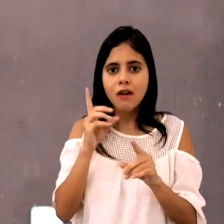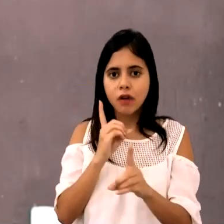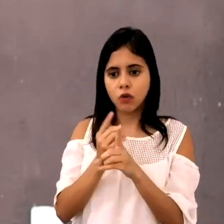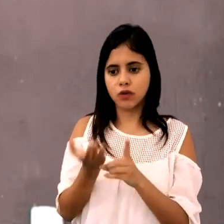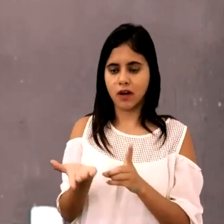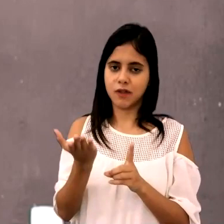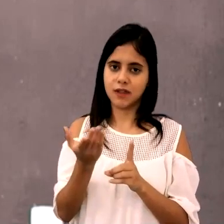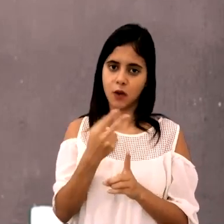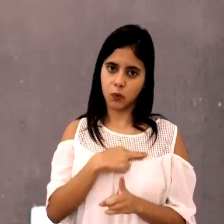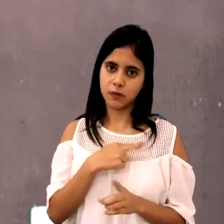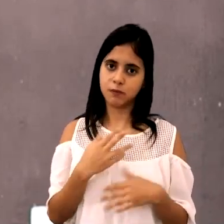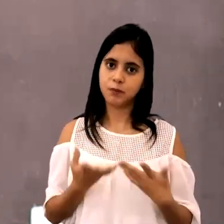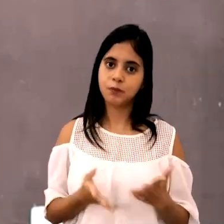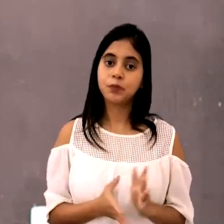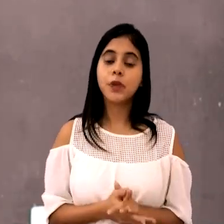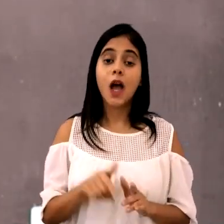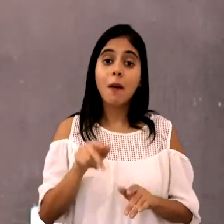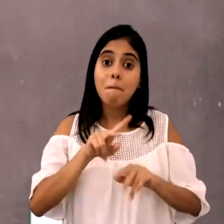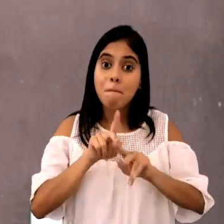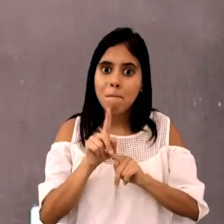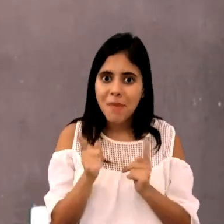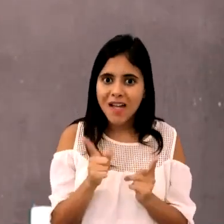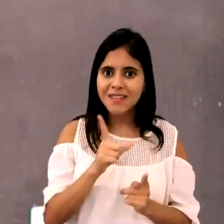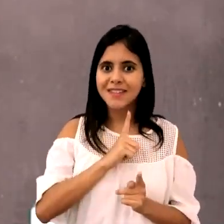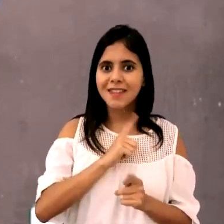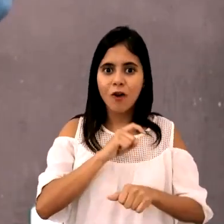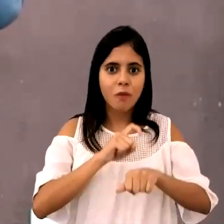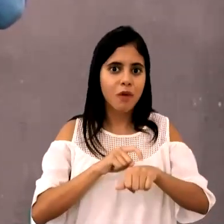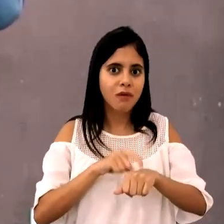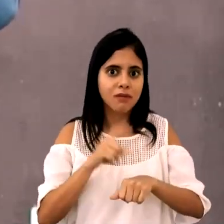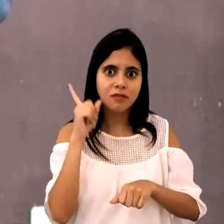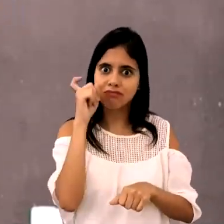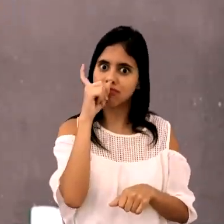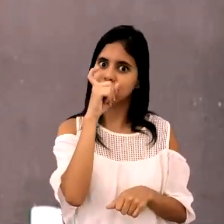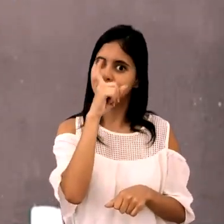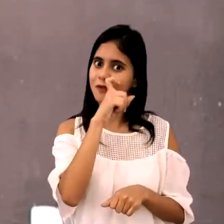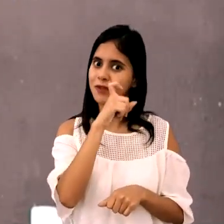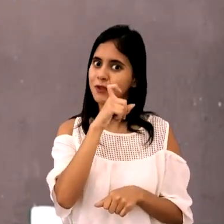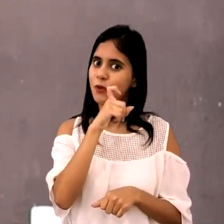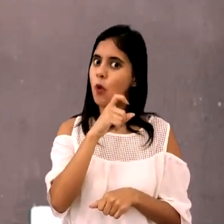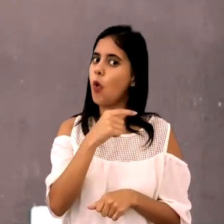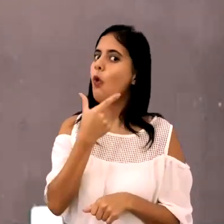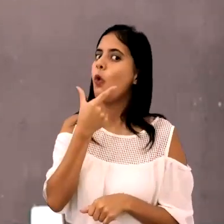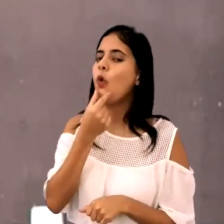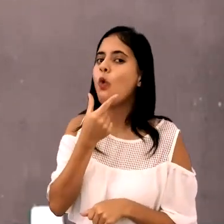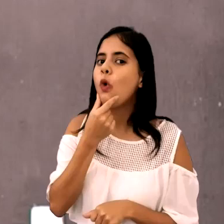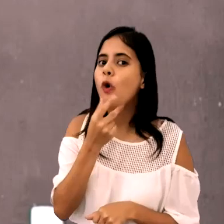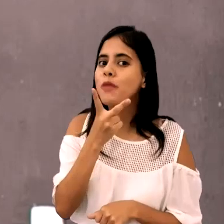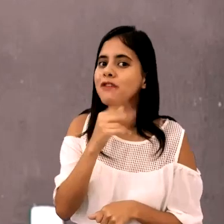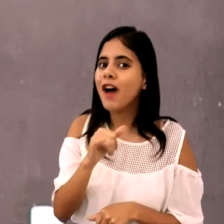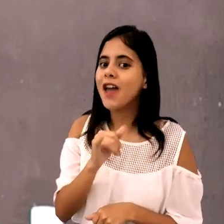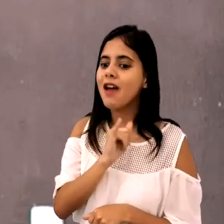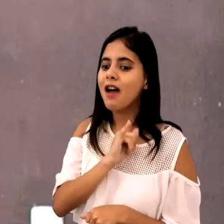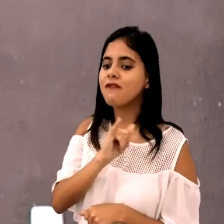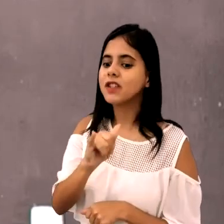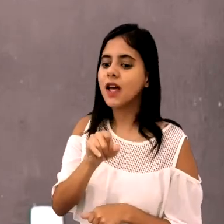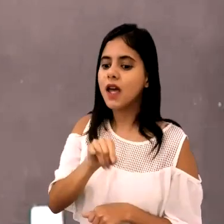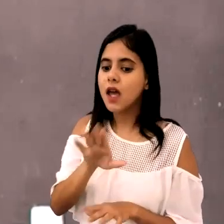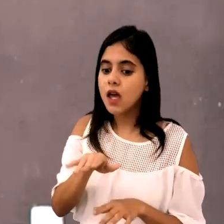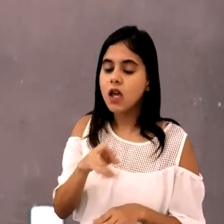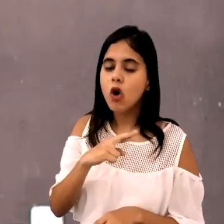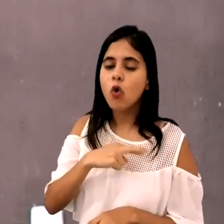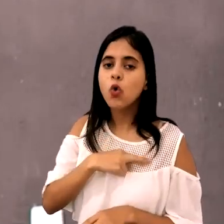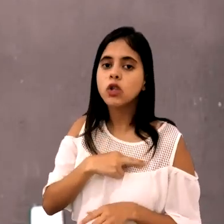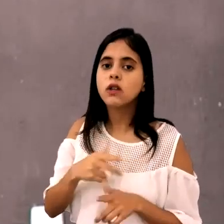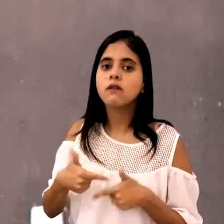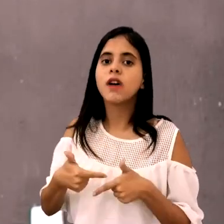E aí vem a parte mais complicada do plano dela. Ele lhe dirá o que você deve fazer.